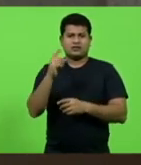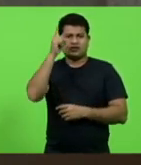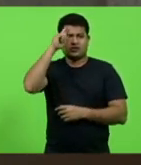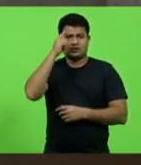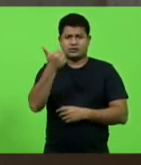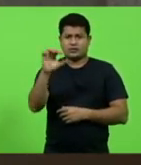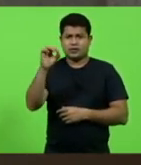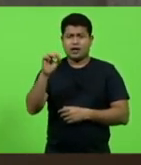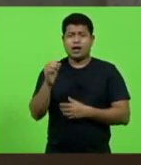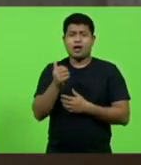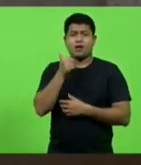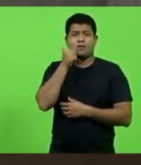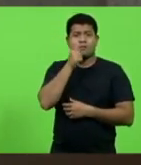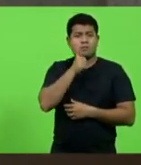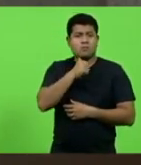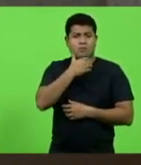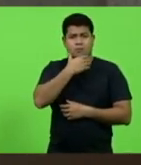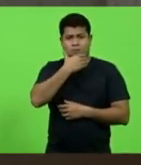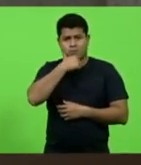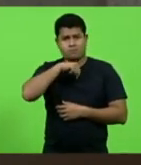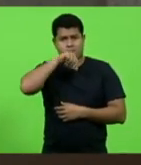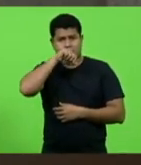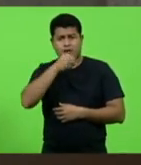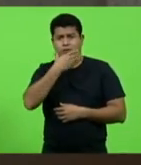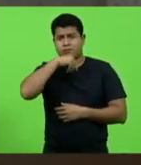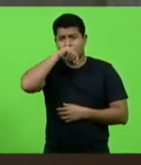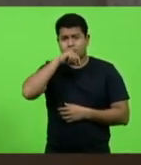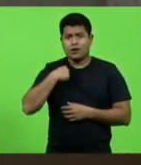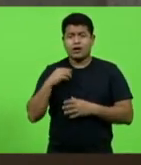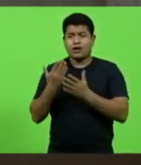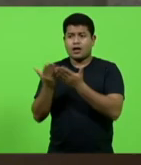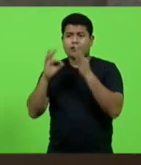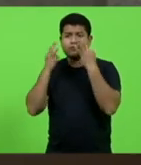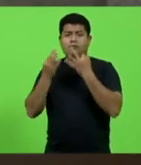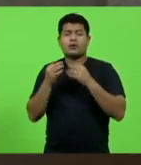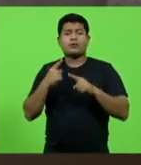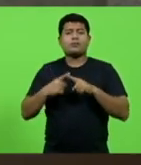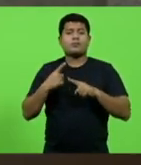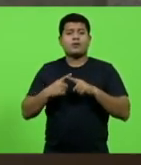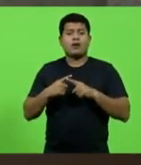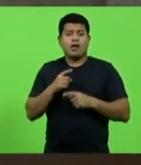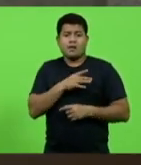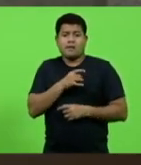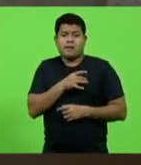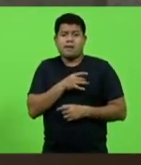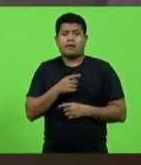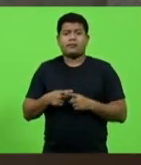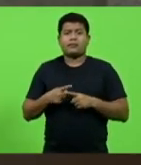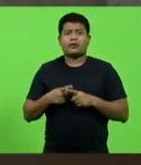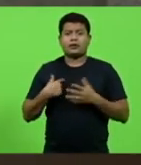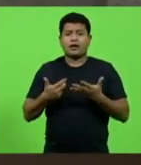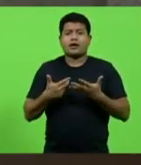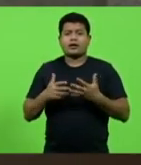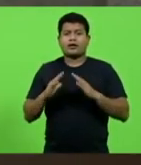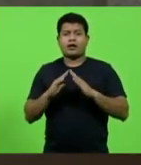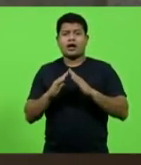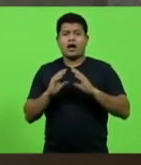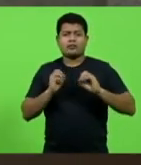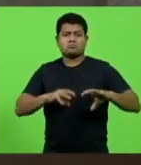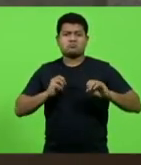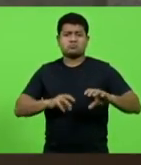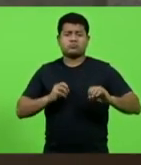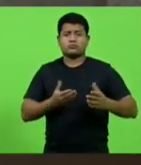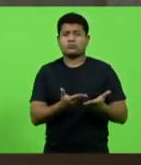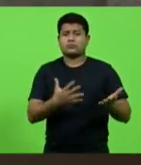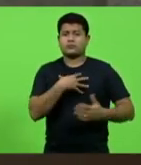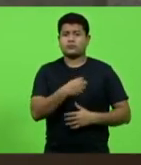medo, famílias com medo, exatamente por estarem buscando fazer o melhor para os seus filhos, né? Então,